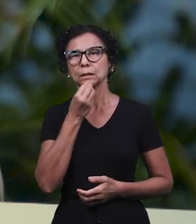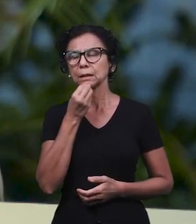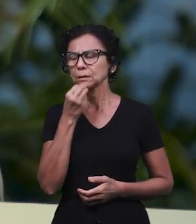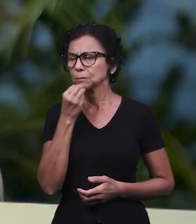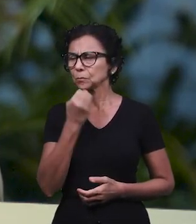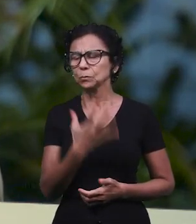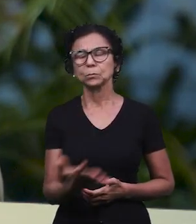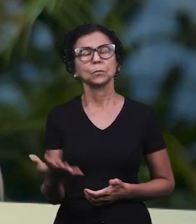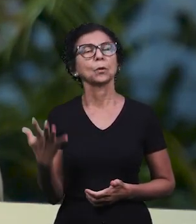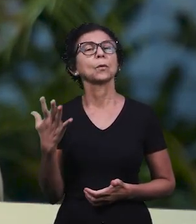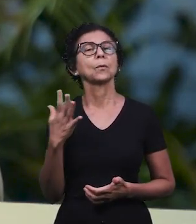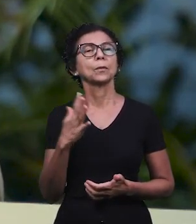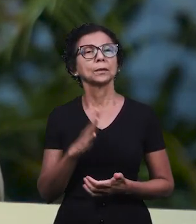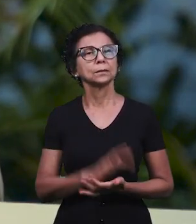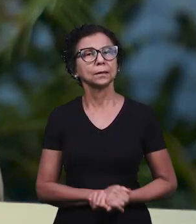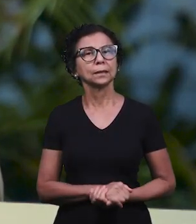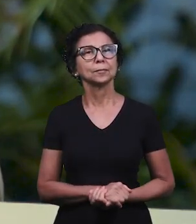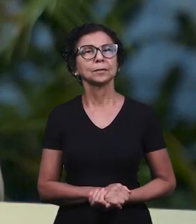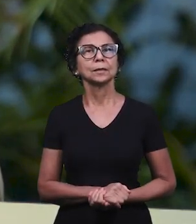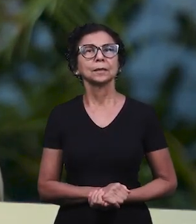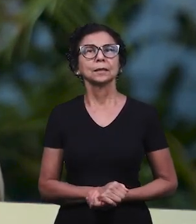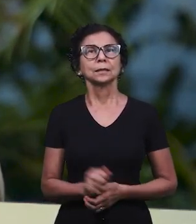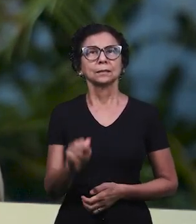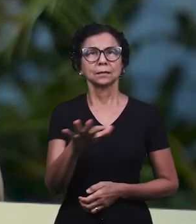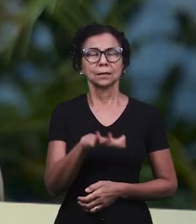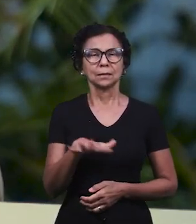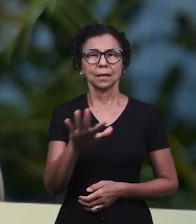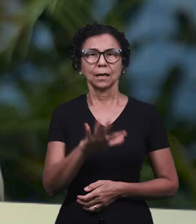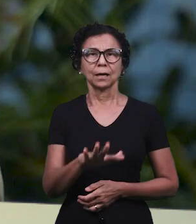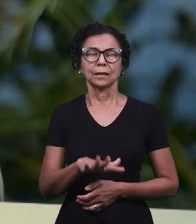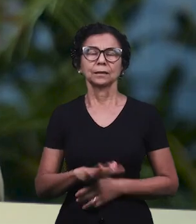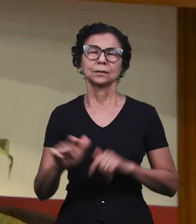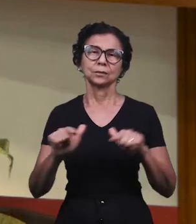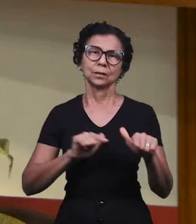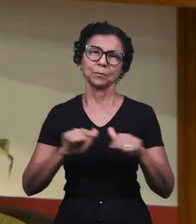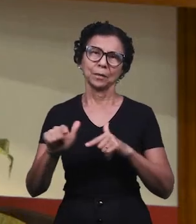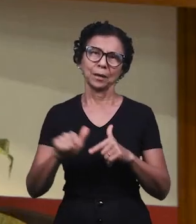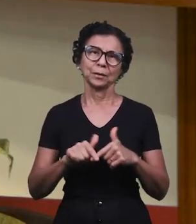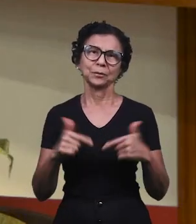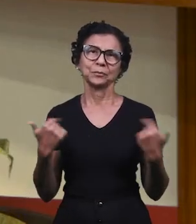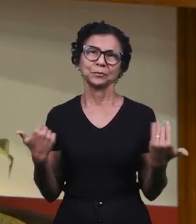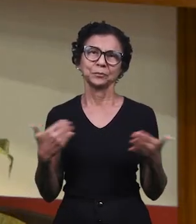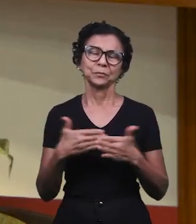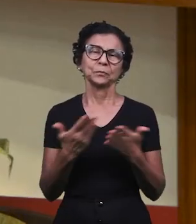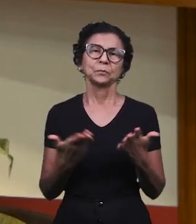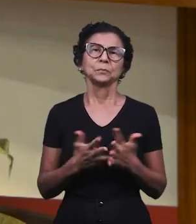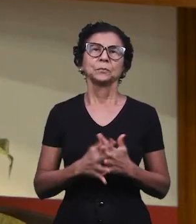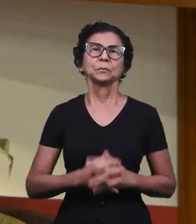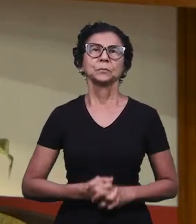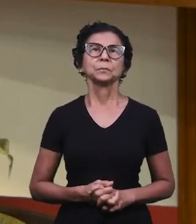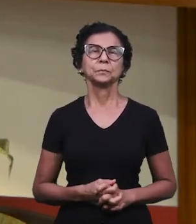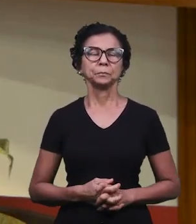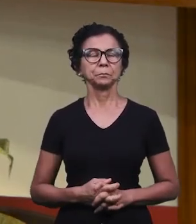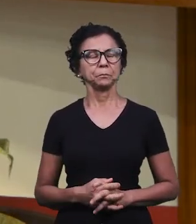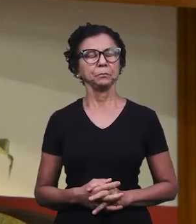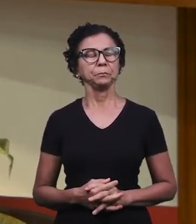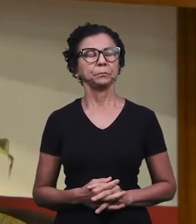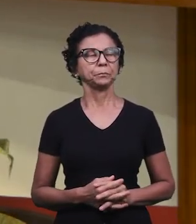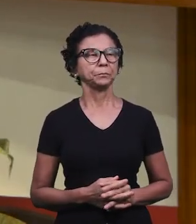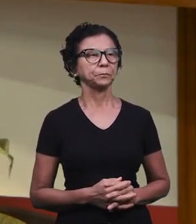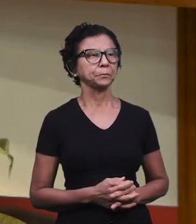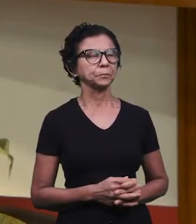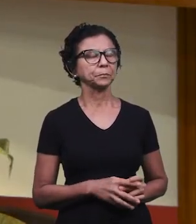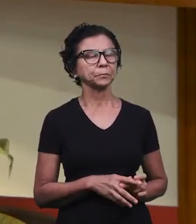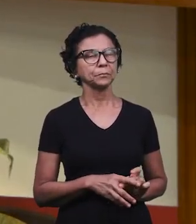nós separamos para estarmos até hoje. Que bom, que bom. Antes de encerrar, o que você